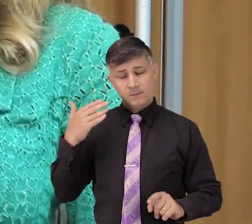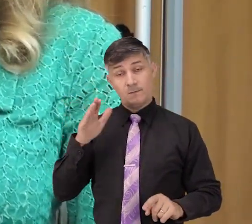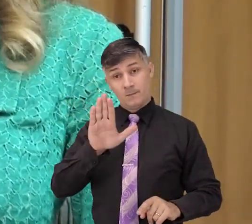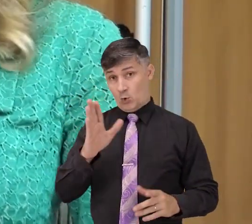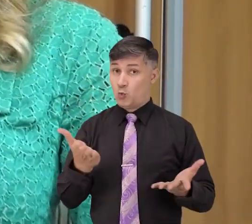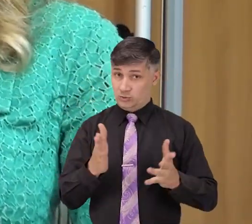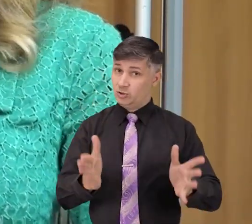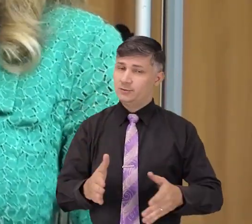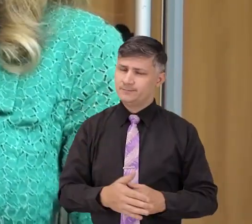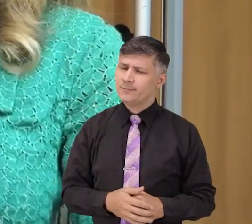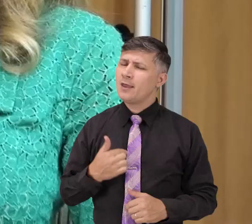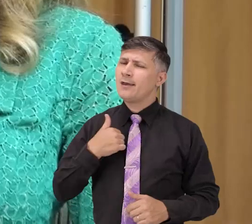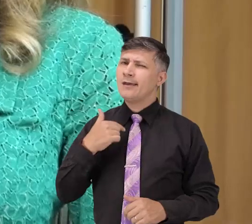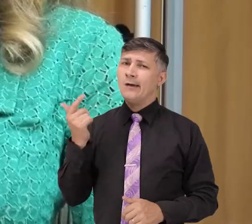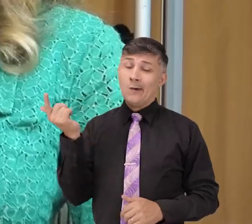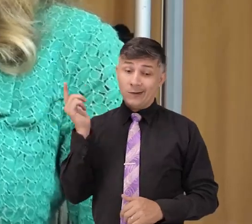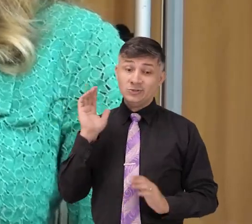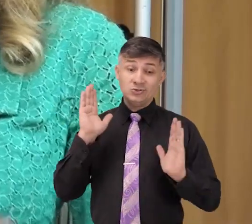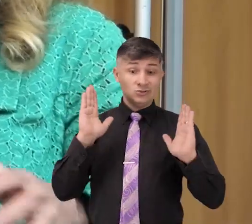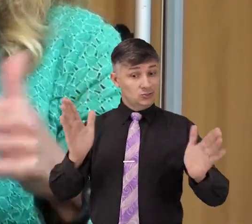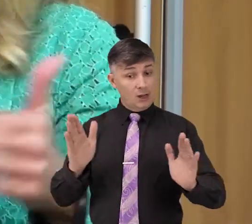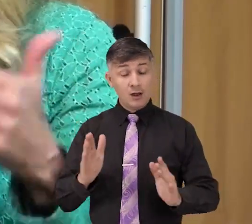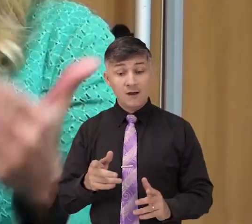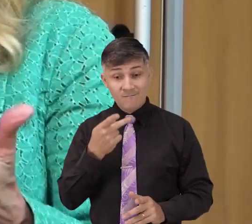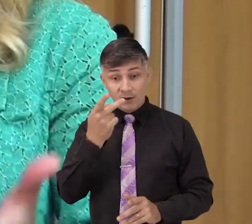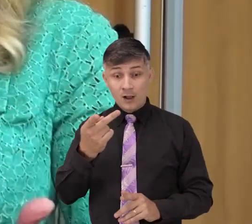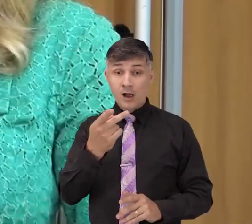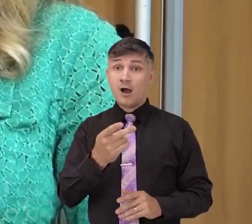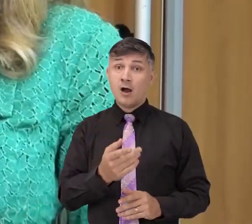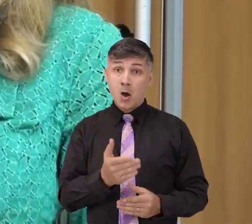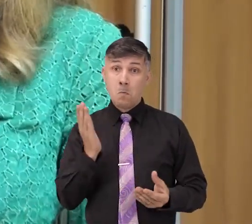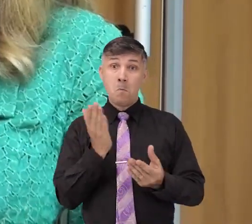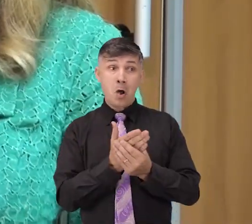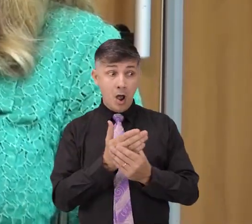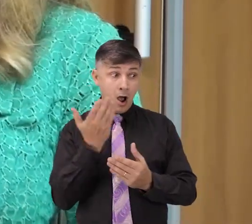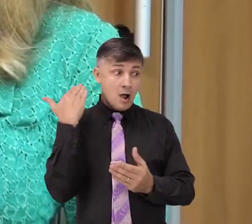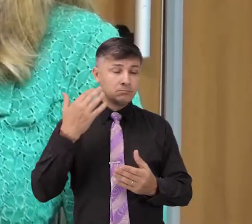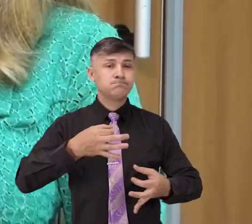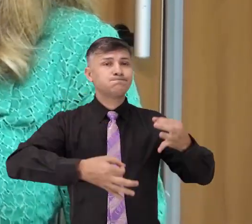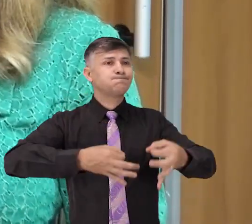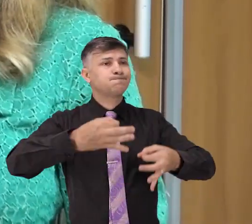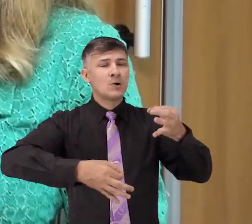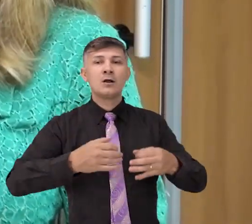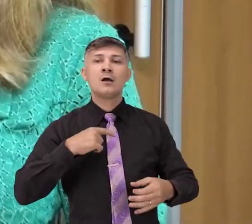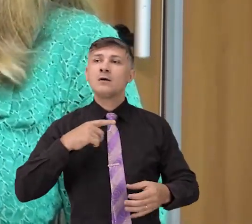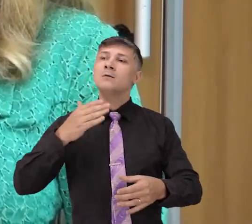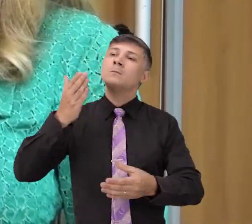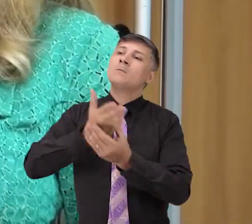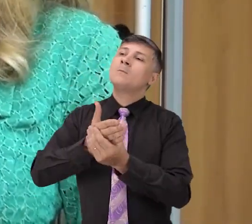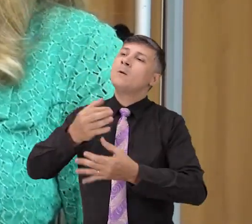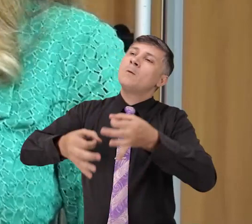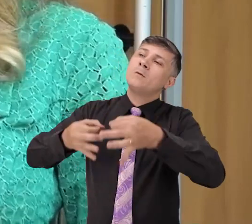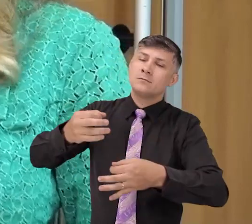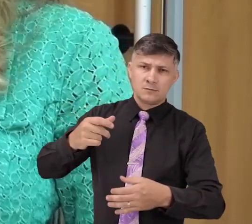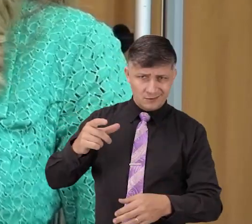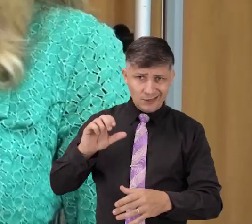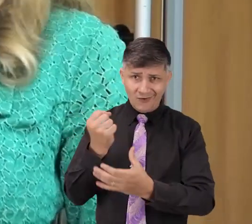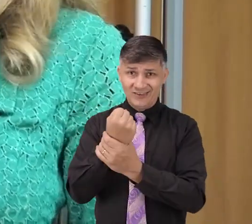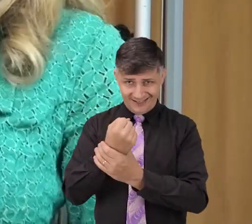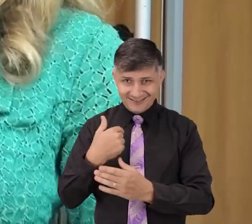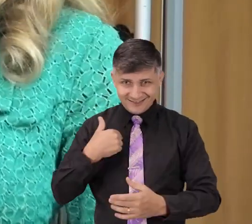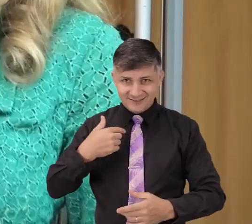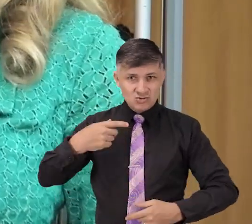que eu acabei até sustentar processo, logo no início de carreira, sustentar um